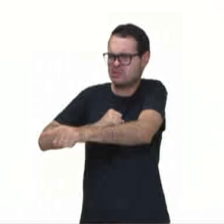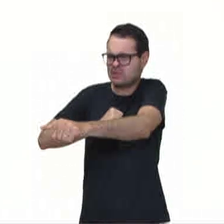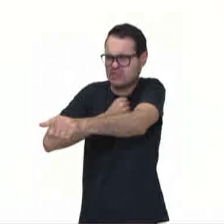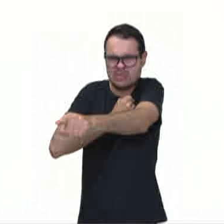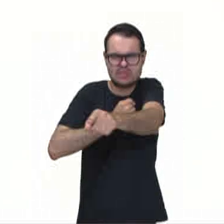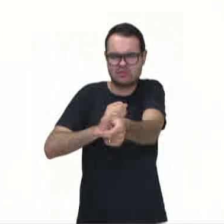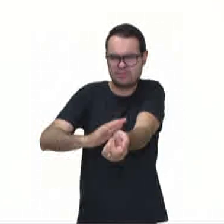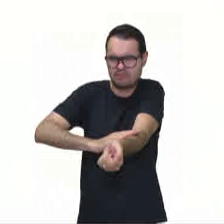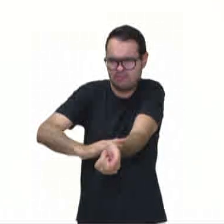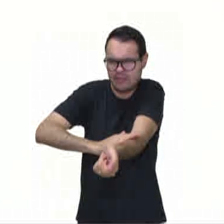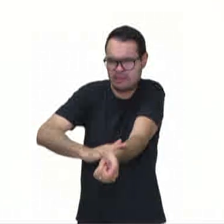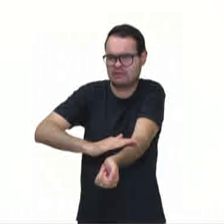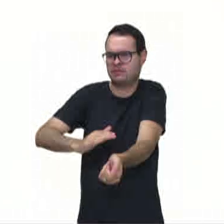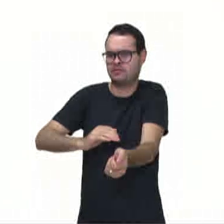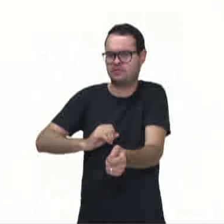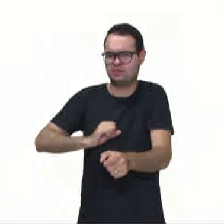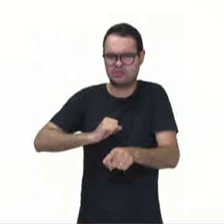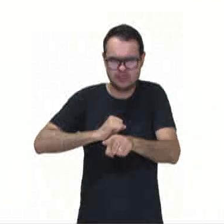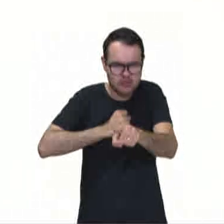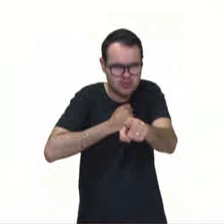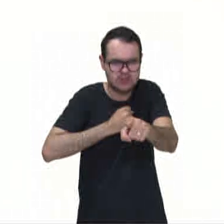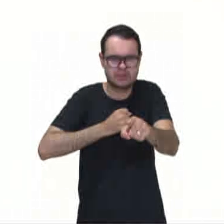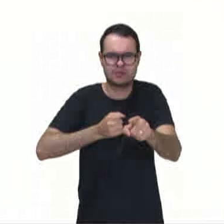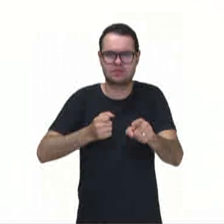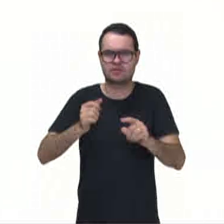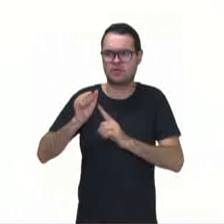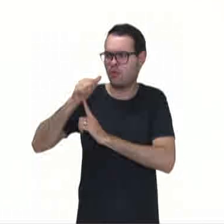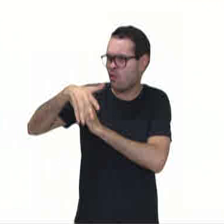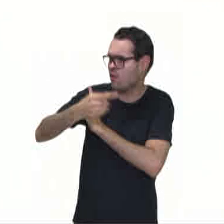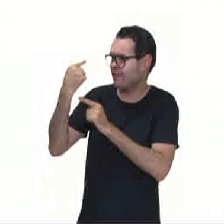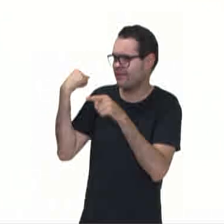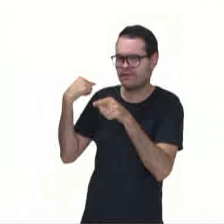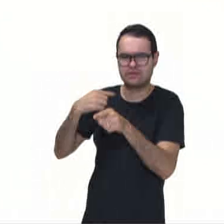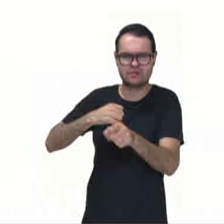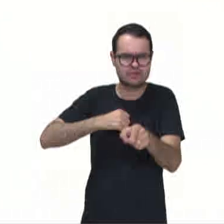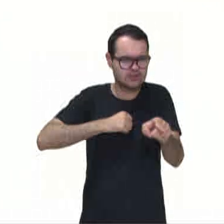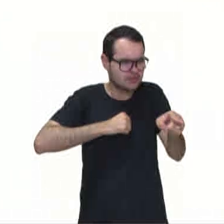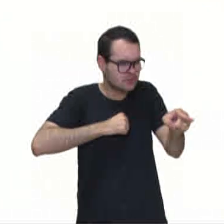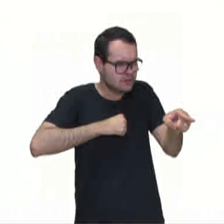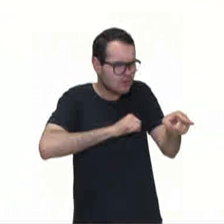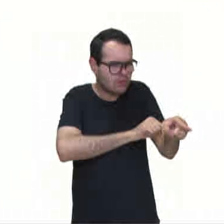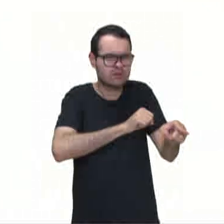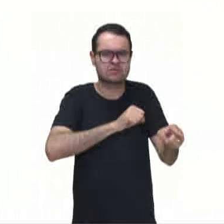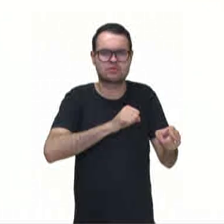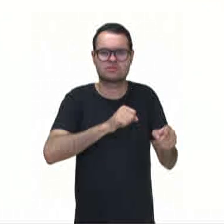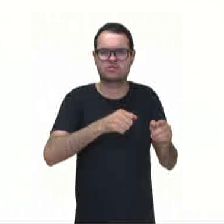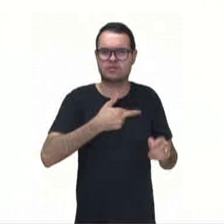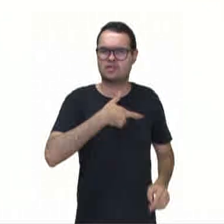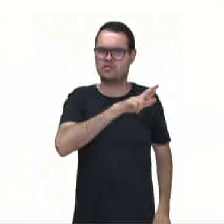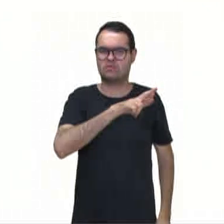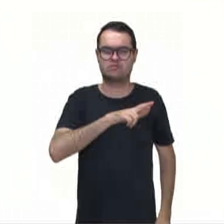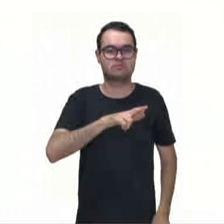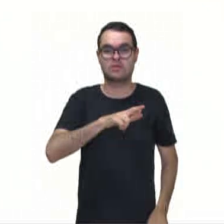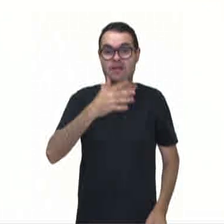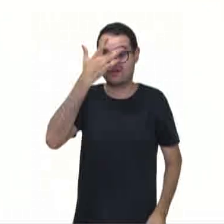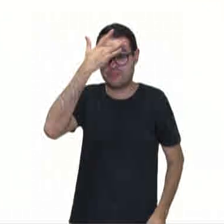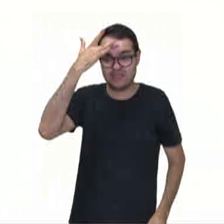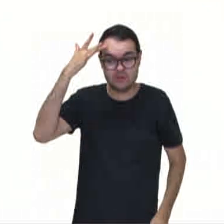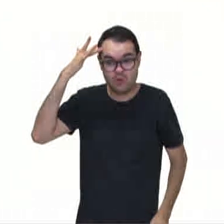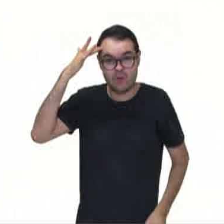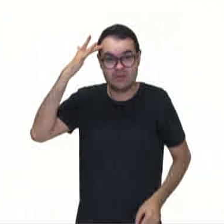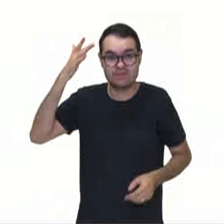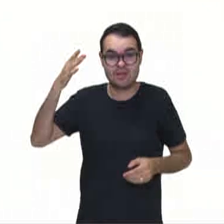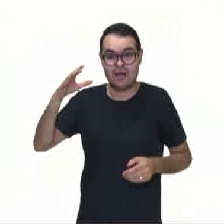ou sua religião. Para odiar, as pessoas precisam aprender e se elas aprendem a odiar, podem